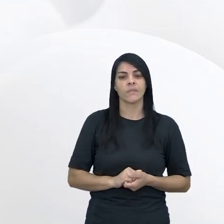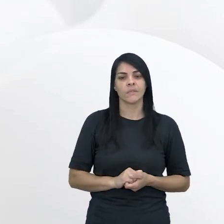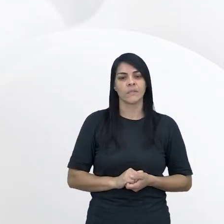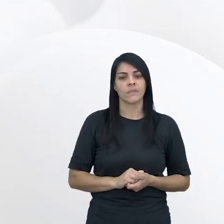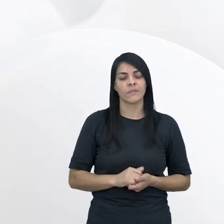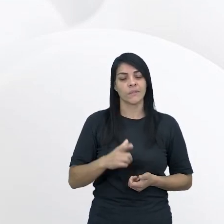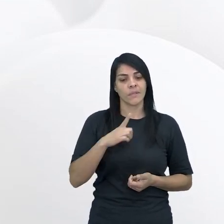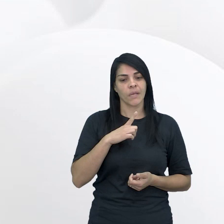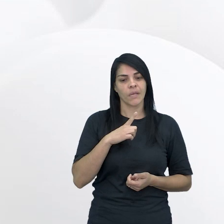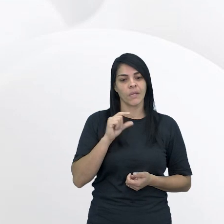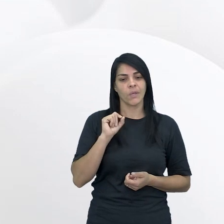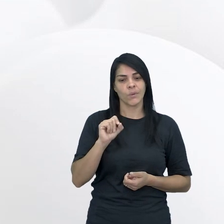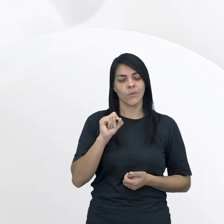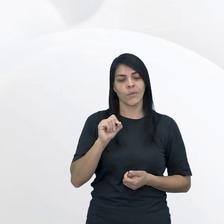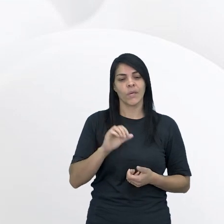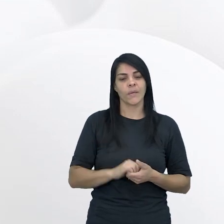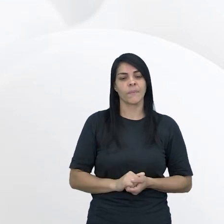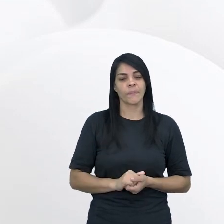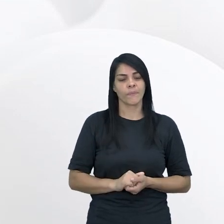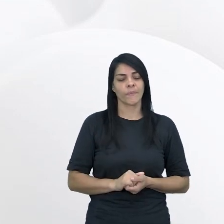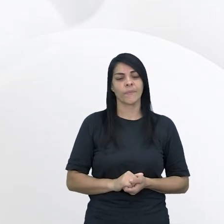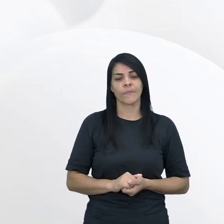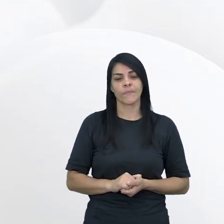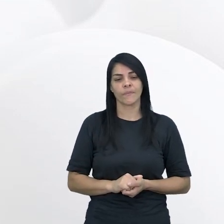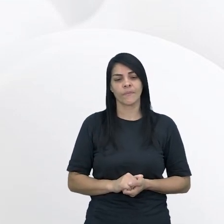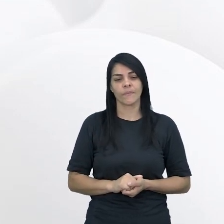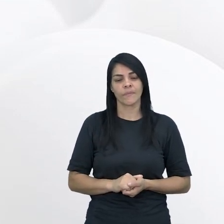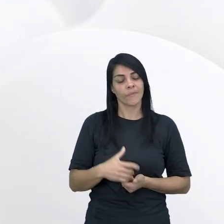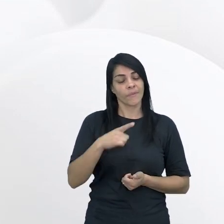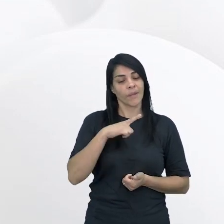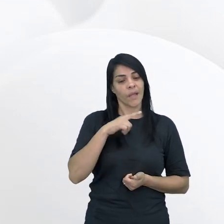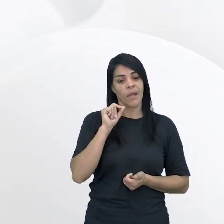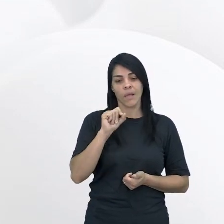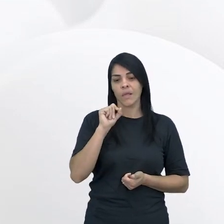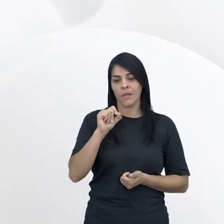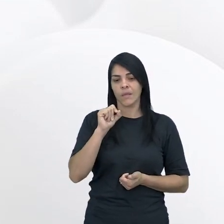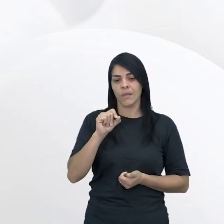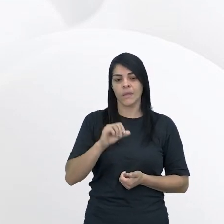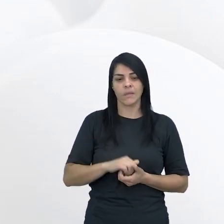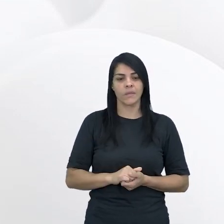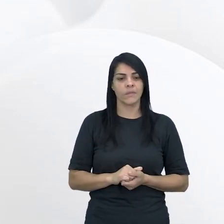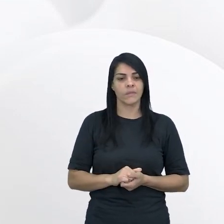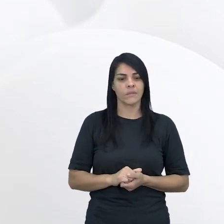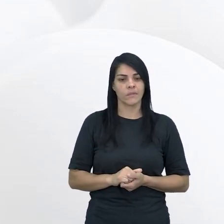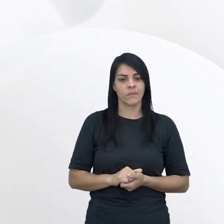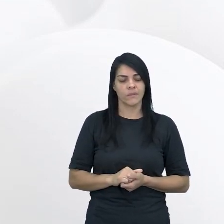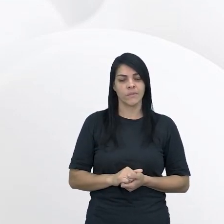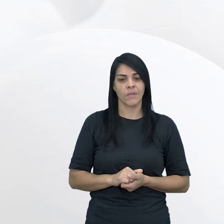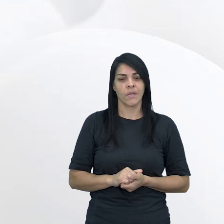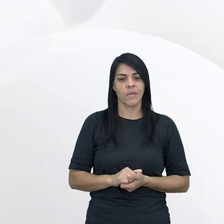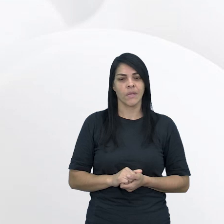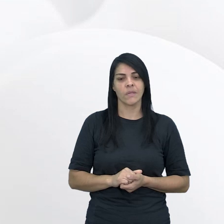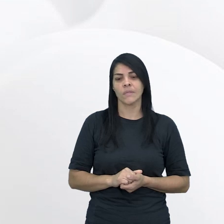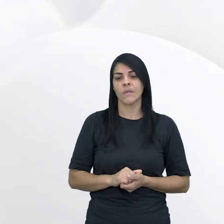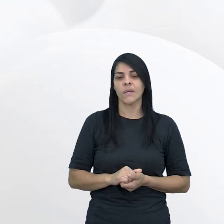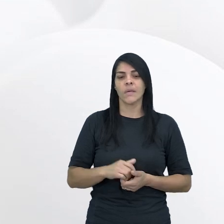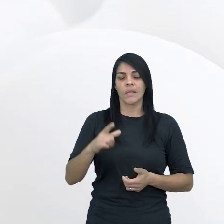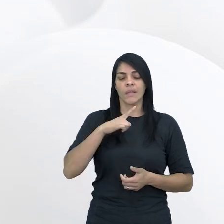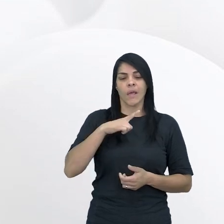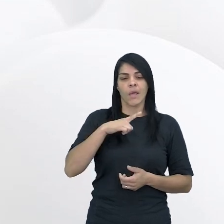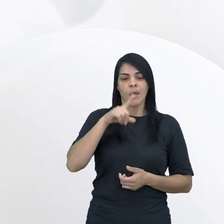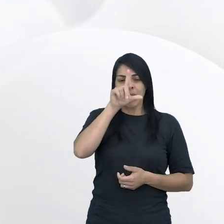gente tem também, gente, aí, olha só, a gente tem nascendo do egg, o pintinho, né, o